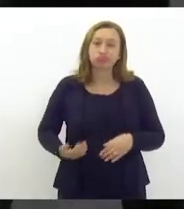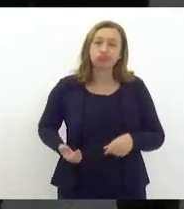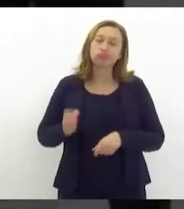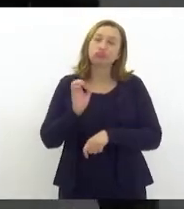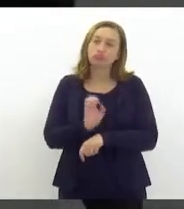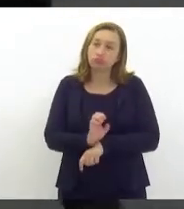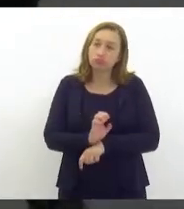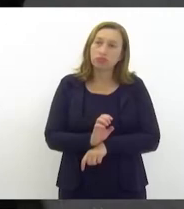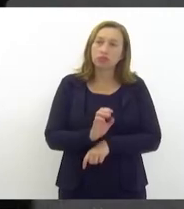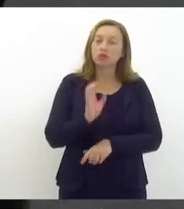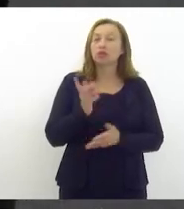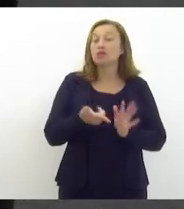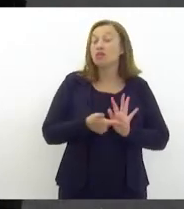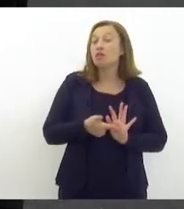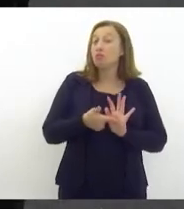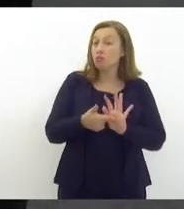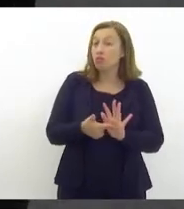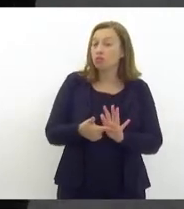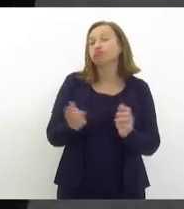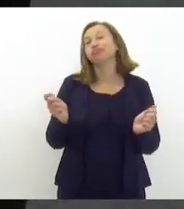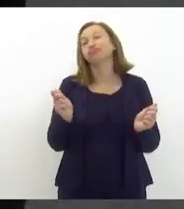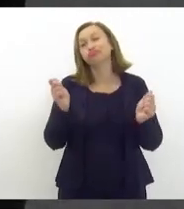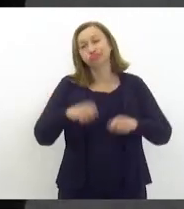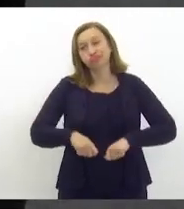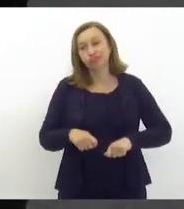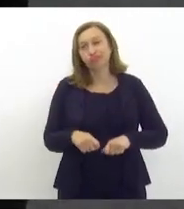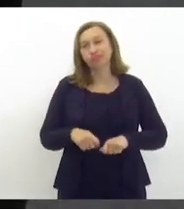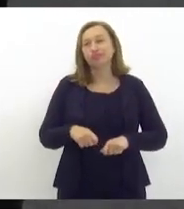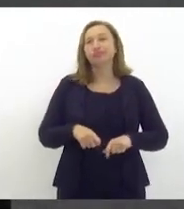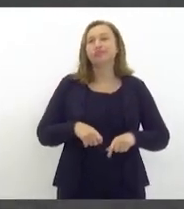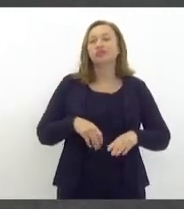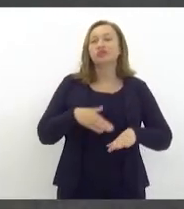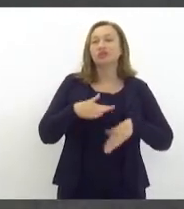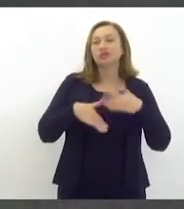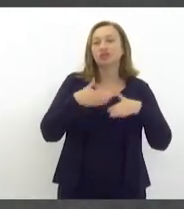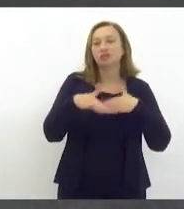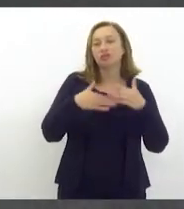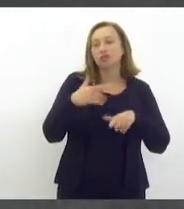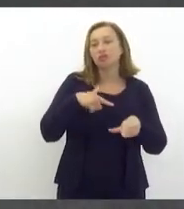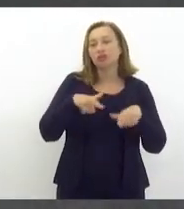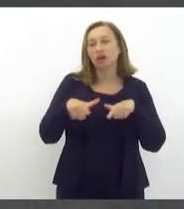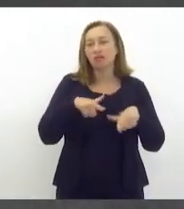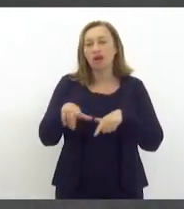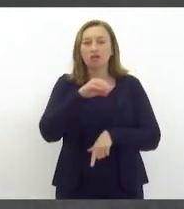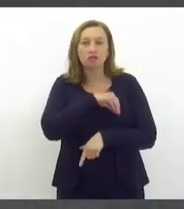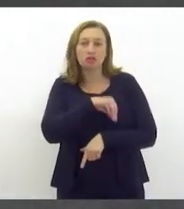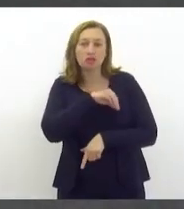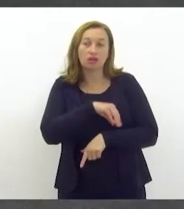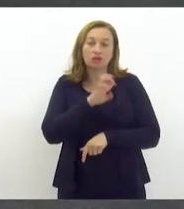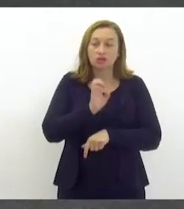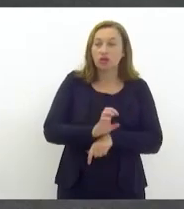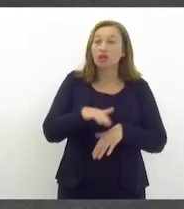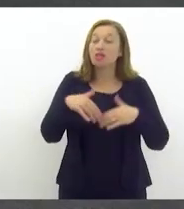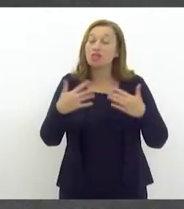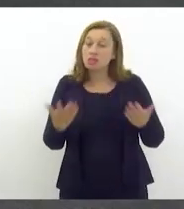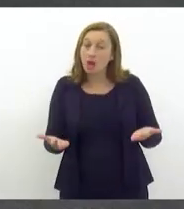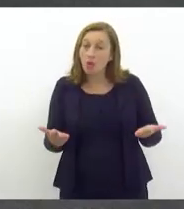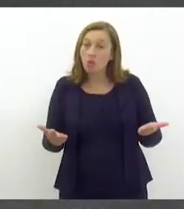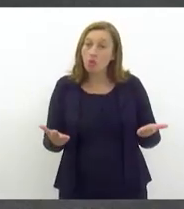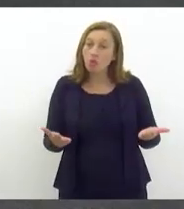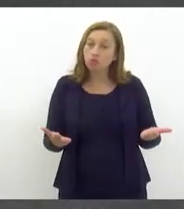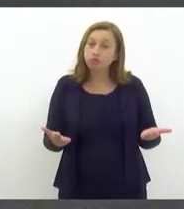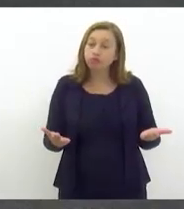que demonstre a capacidade de geração de emprego e renda no nosso estado. Então, esse